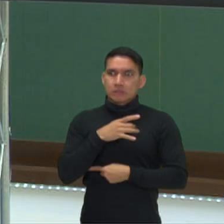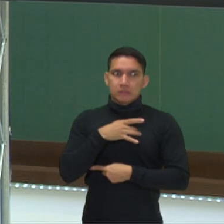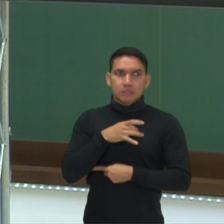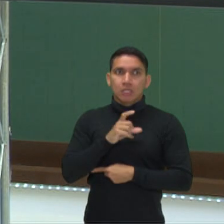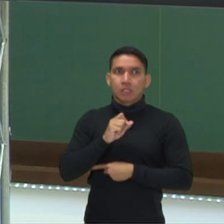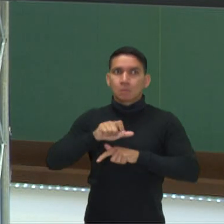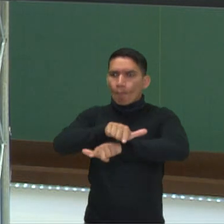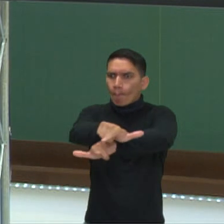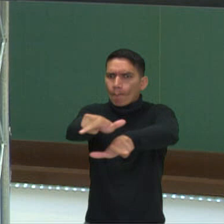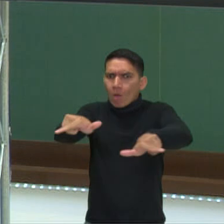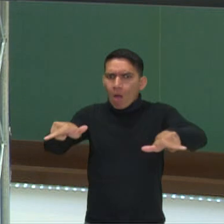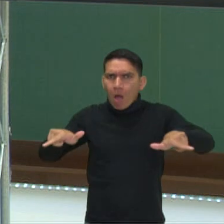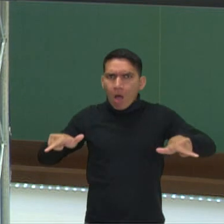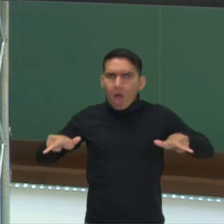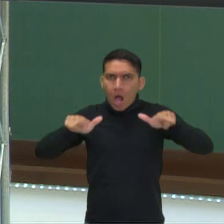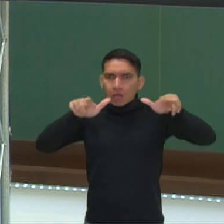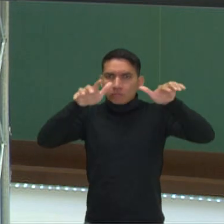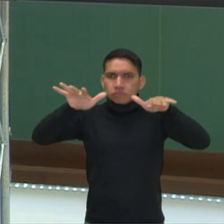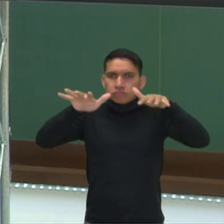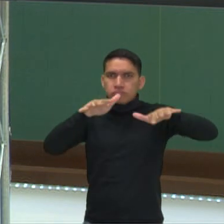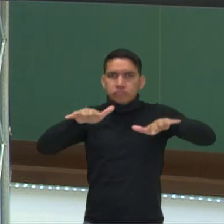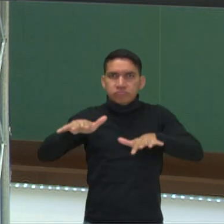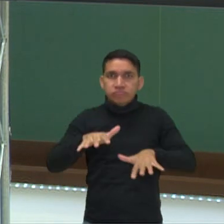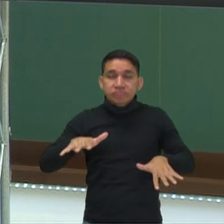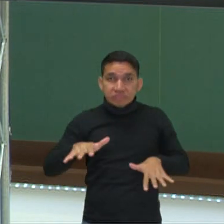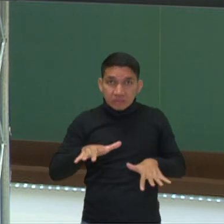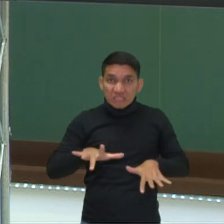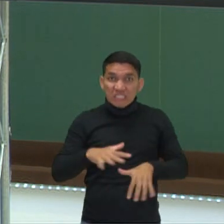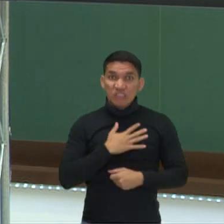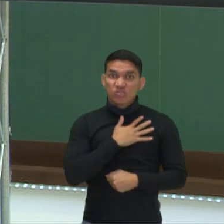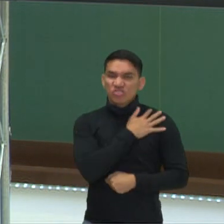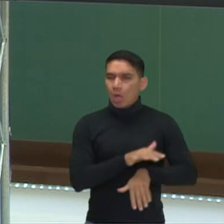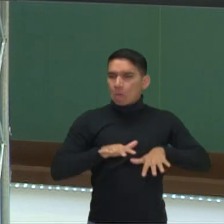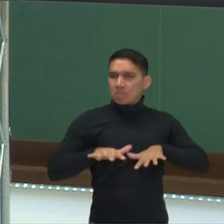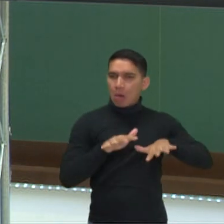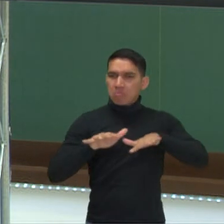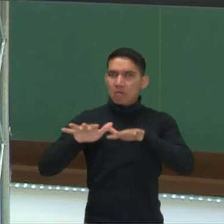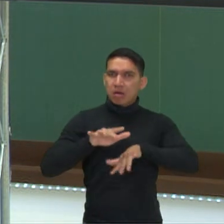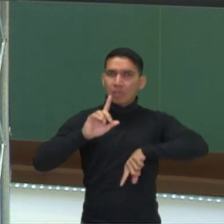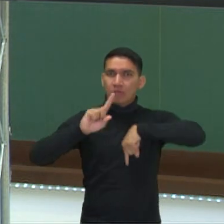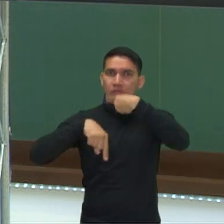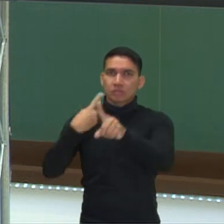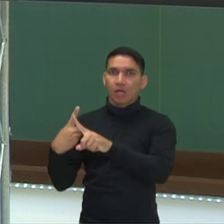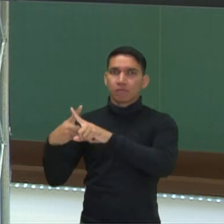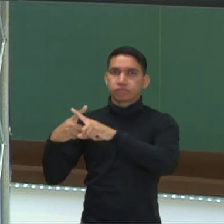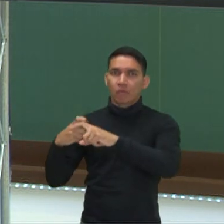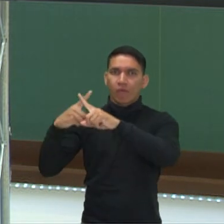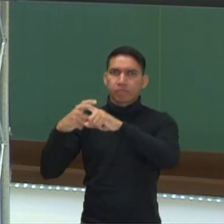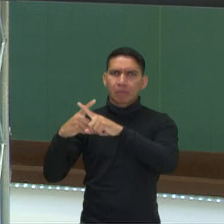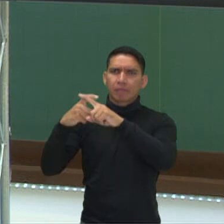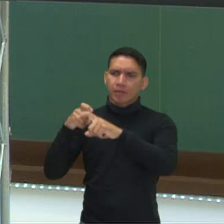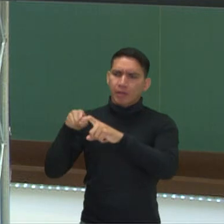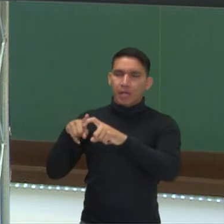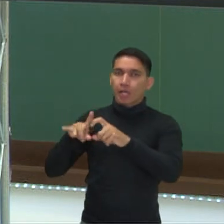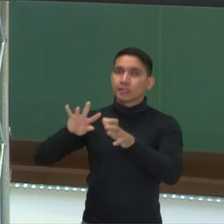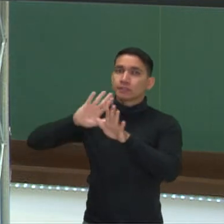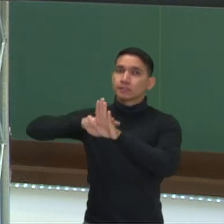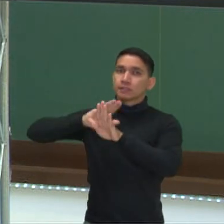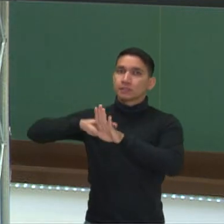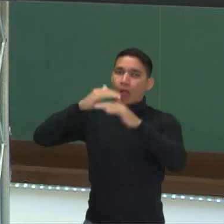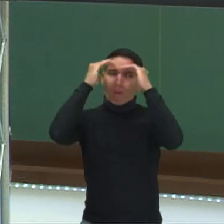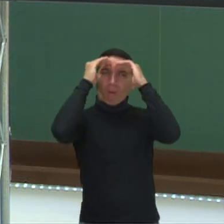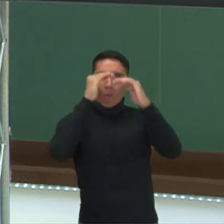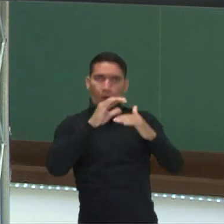todo branco marcado de neve, esses soldados avançando, se transformando em suásticas. Então essa ideia da obediência cega ao